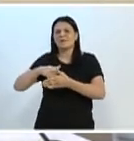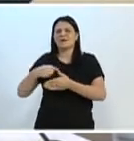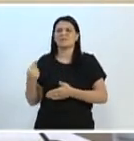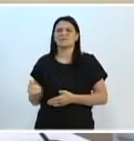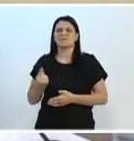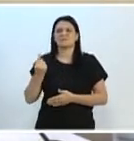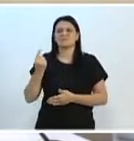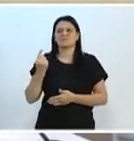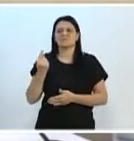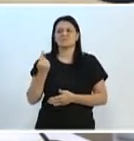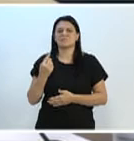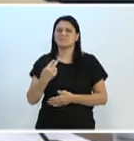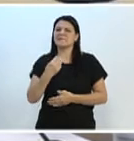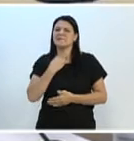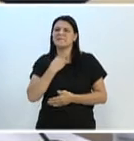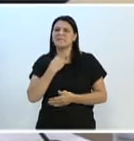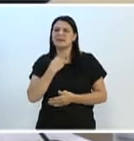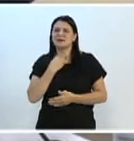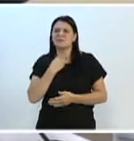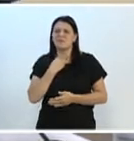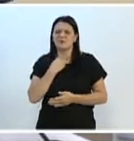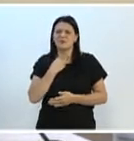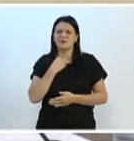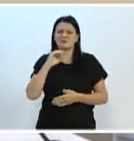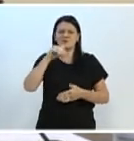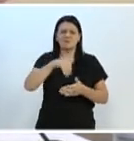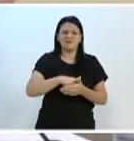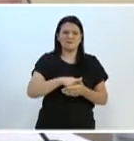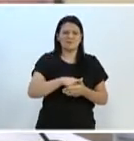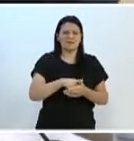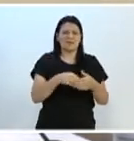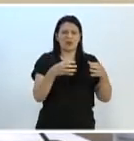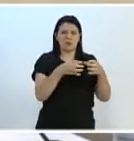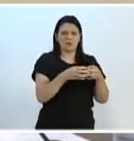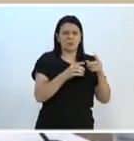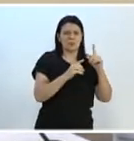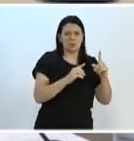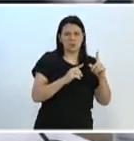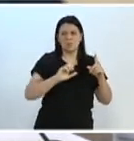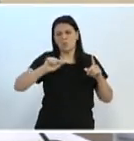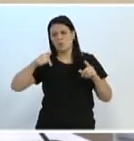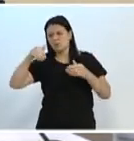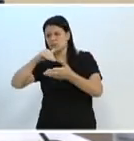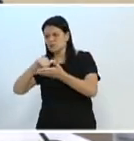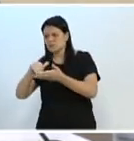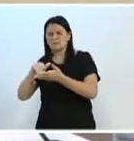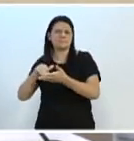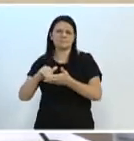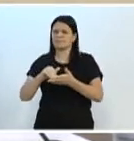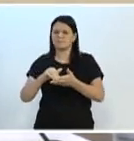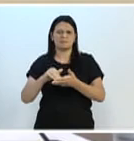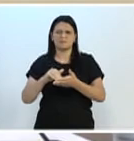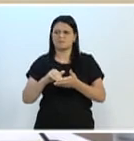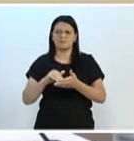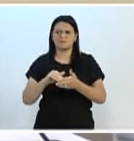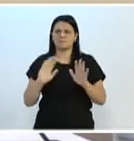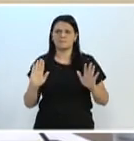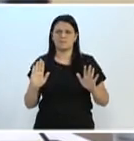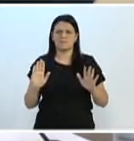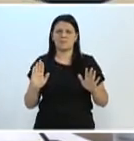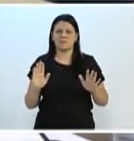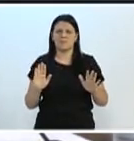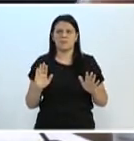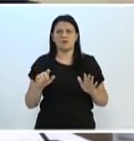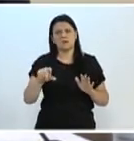possível votar na chapa 1 e, vou votar num secretário de alguém. Não pode. Ou vota chapa 1, ou vai votar, na verdade, os votos avulsos. Quem